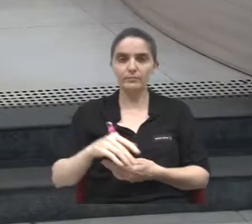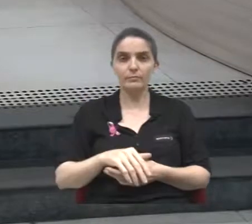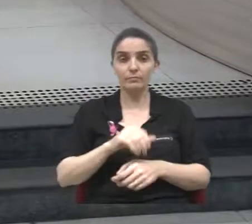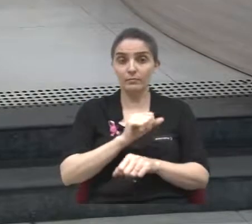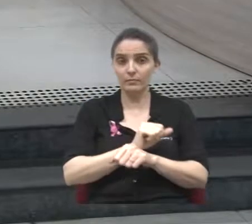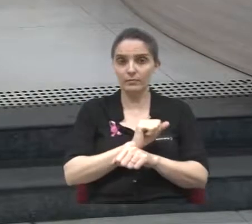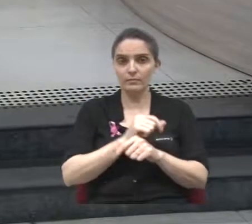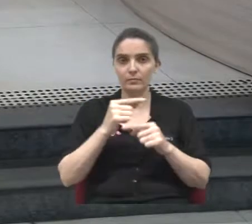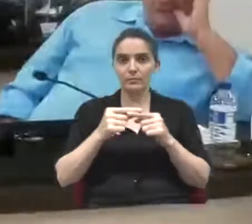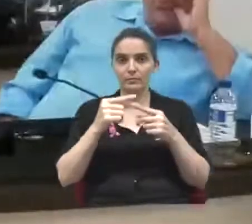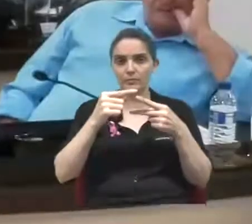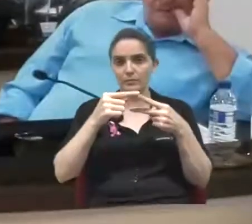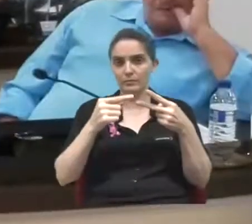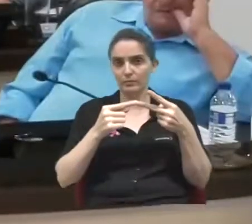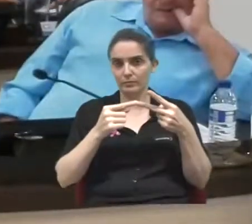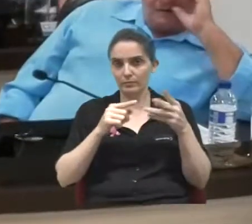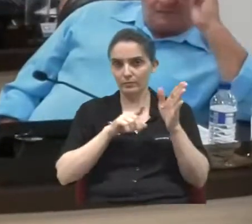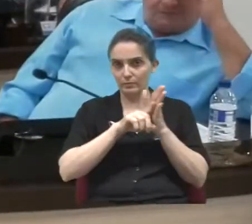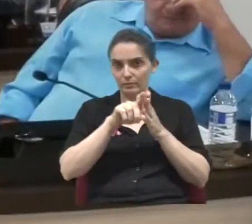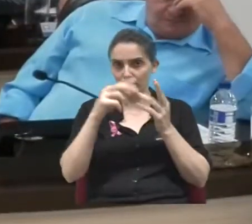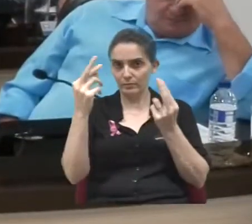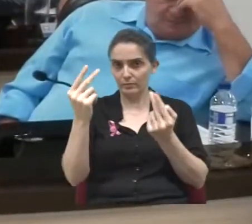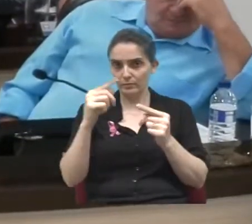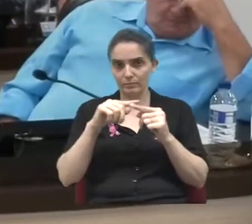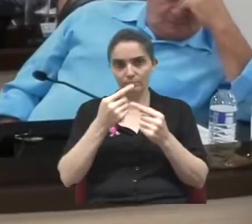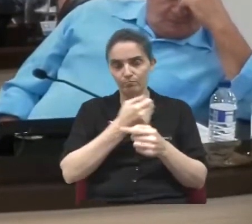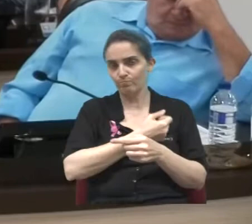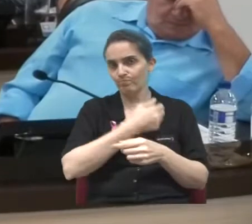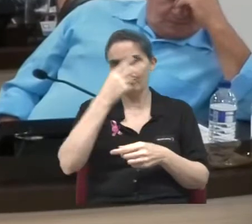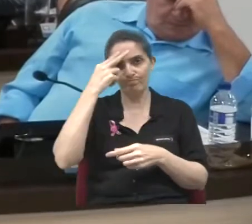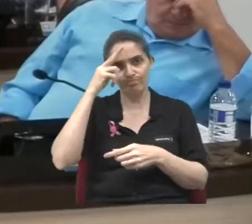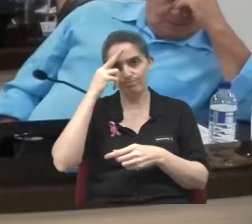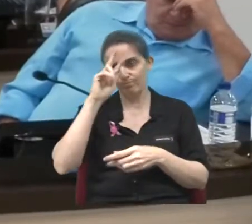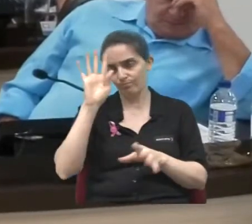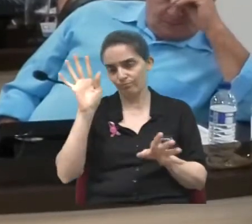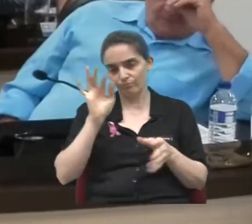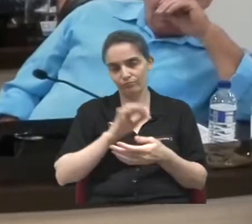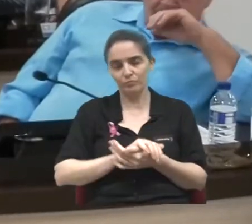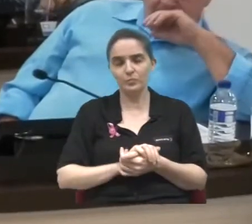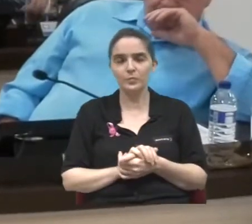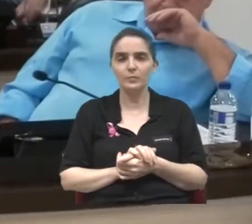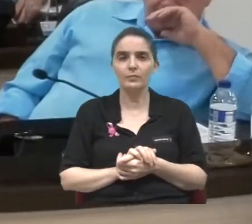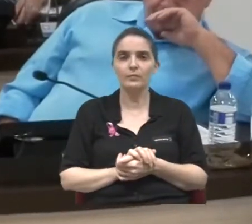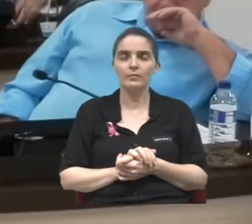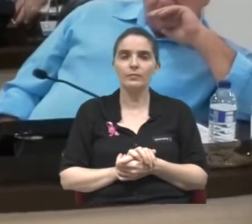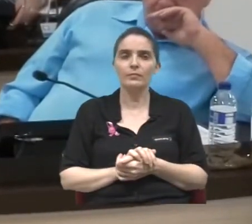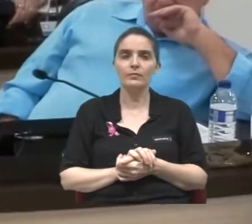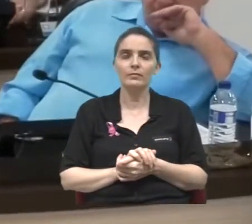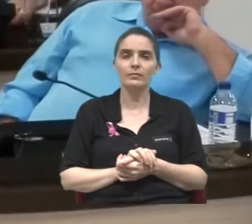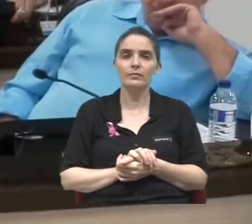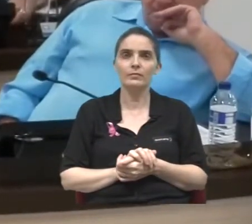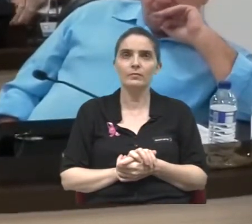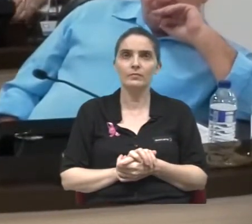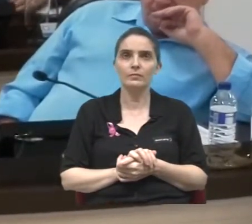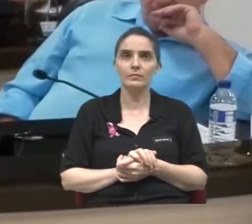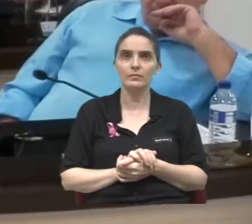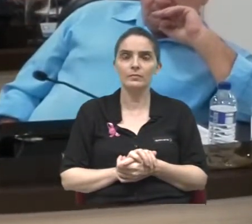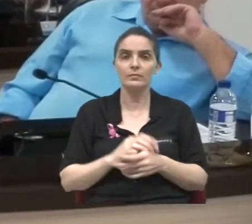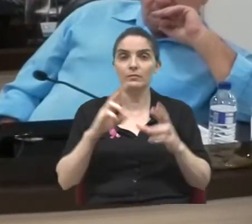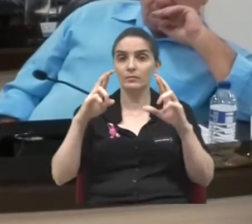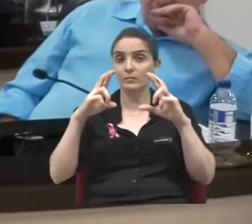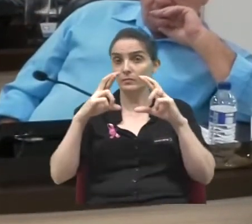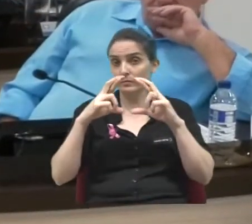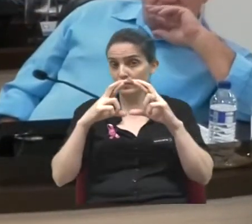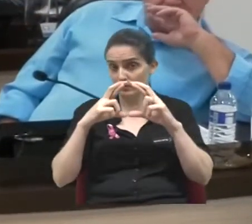requerimentos semelhantes, aí só pelo número eu não me lembrava o qual. Tranquilo. Em relação a essa questão da reciclagem, eu